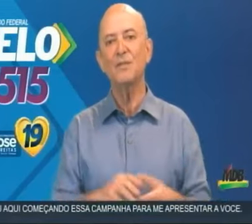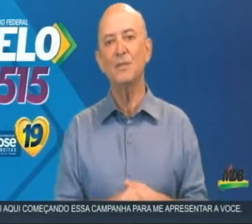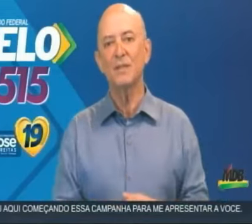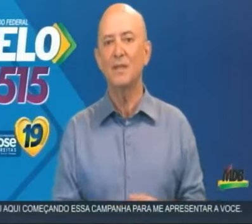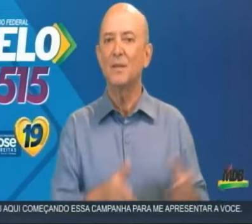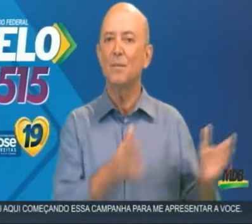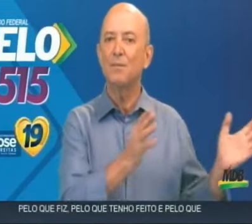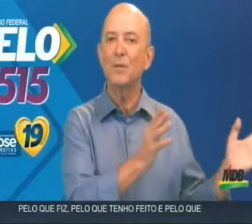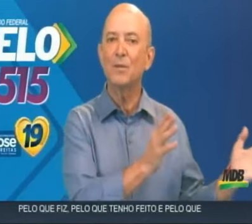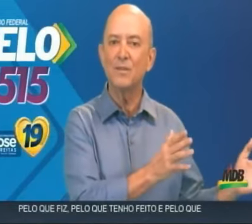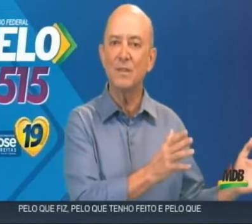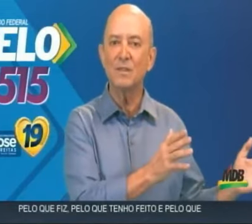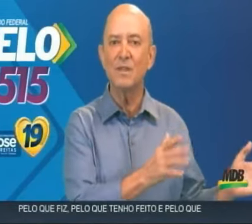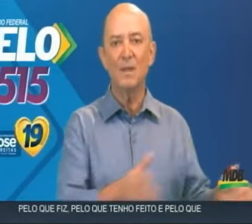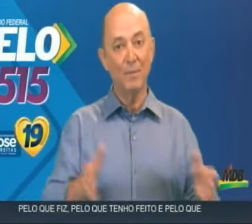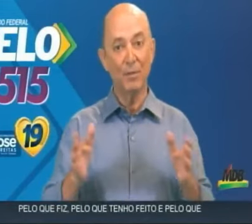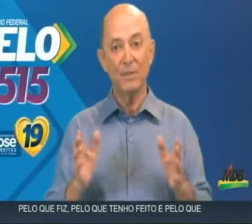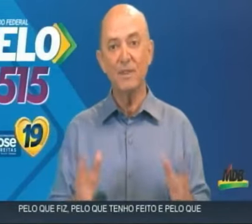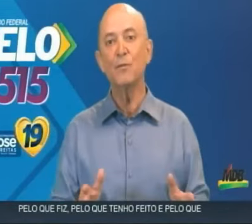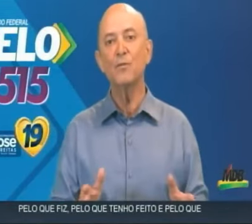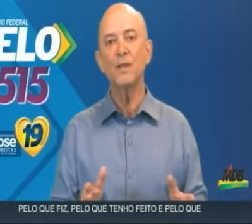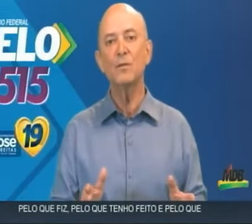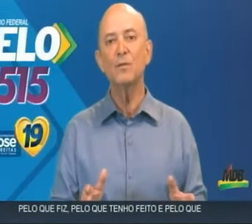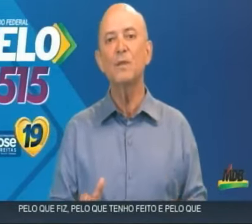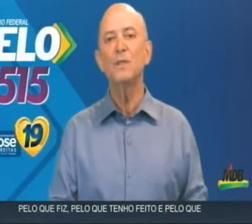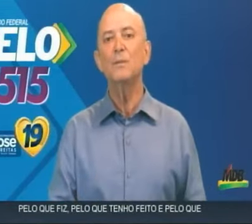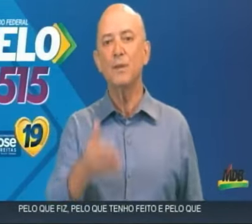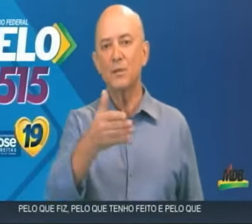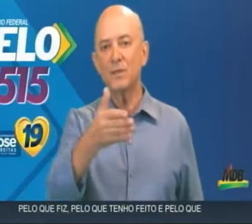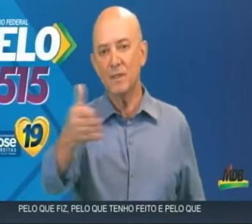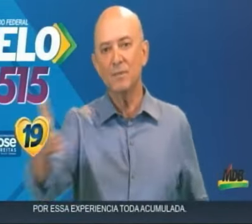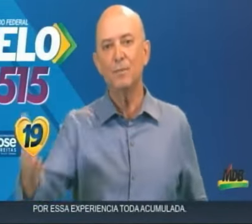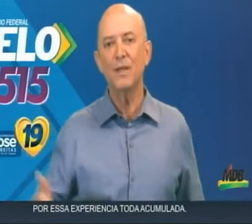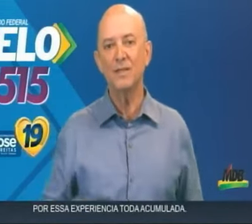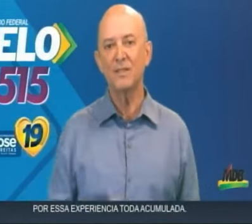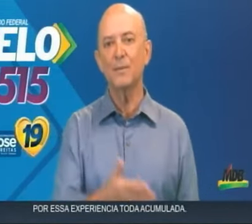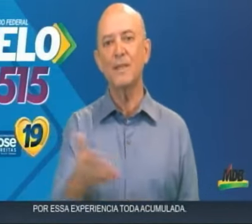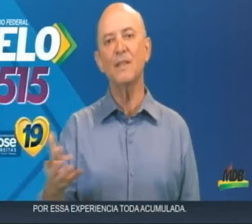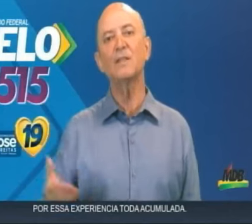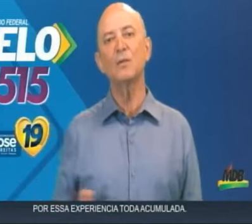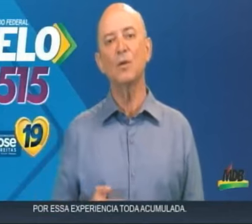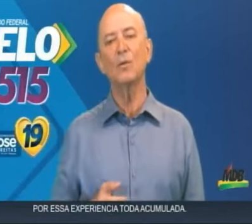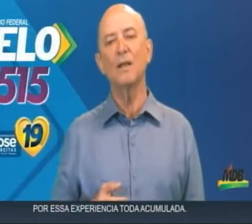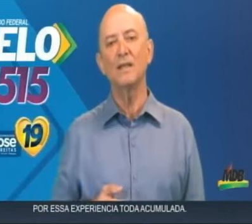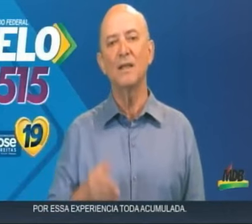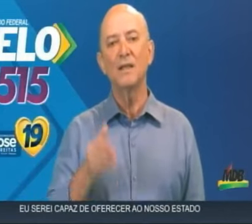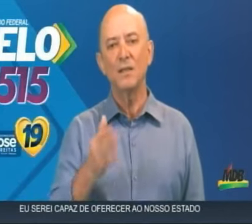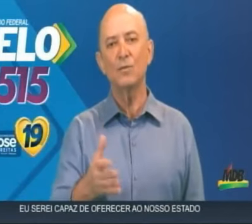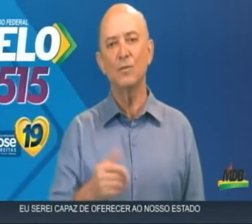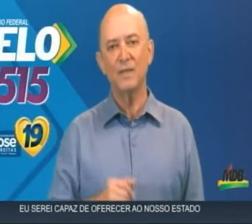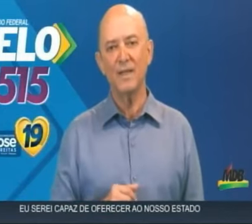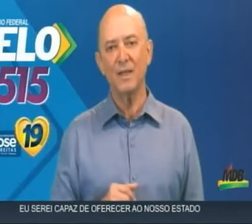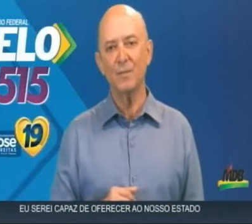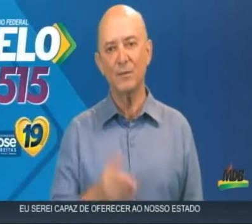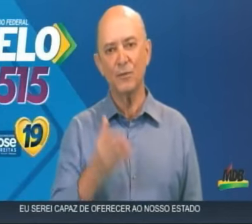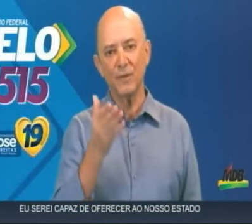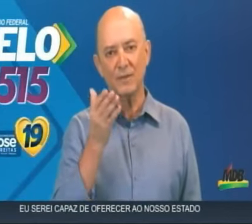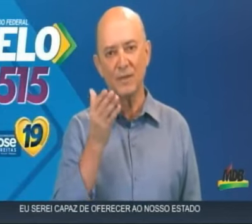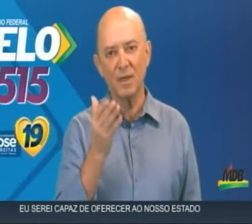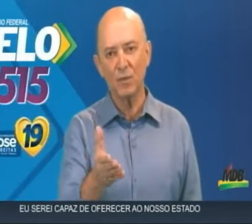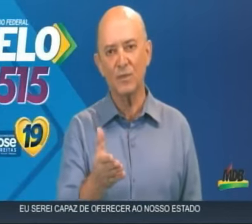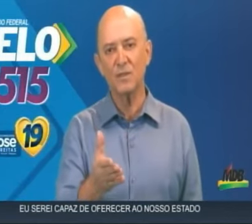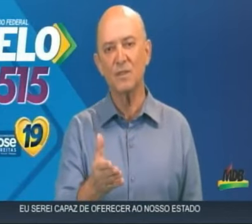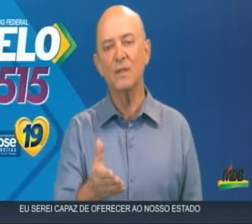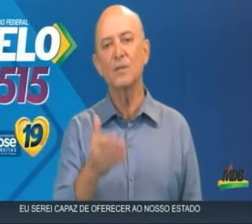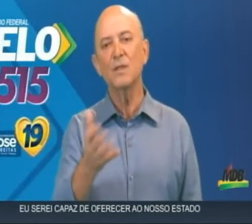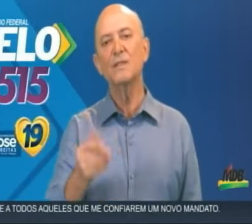a você pelo que fiz, pelo que tenho feito e pelo que, por essa experiência toda acumulada, eu serei capaz de oferecer ao